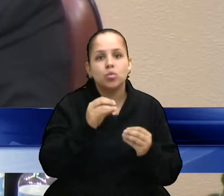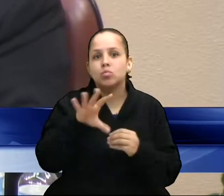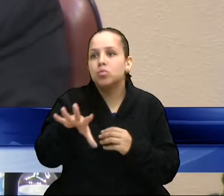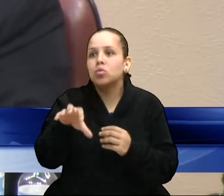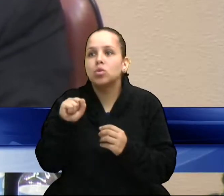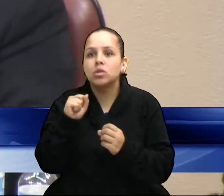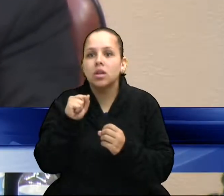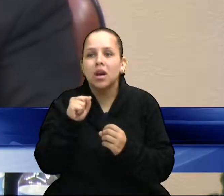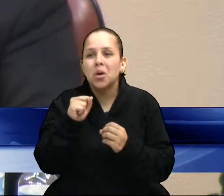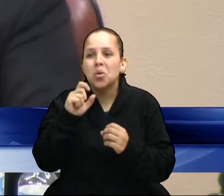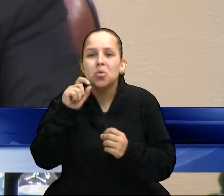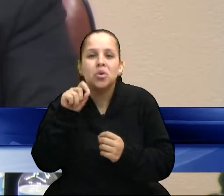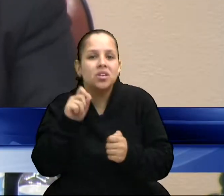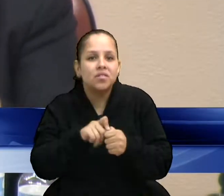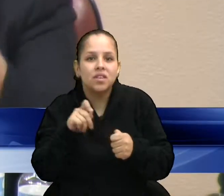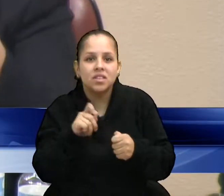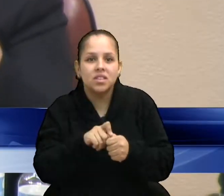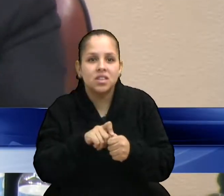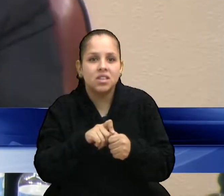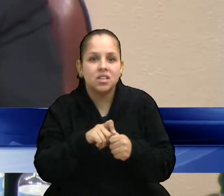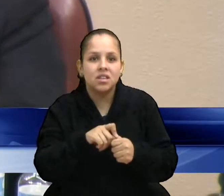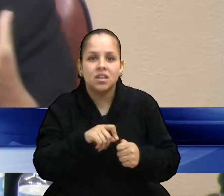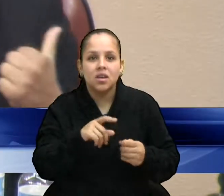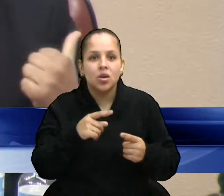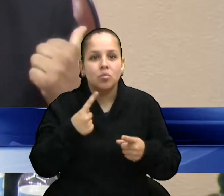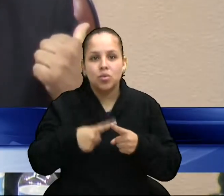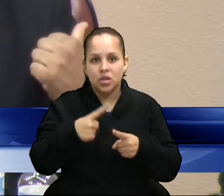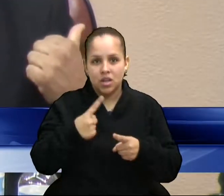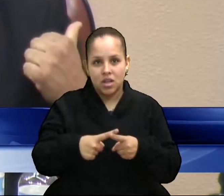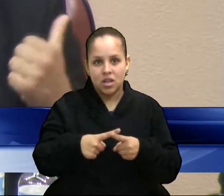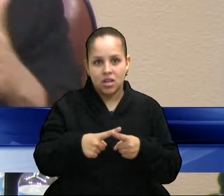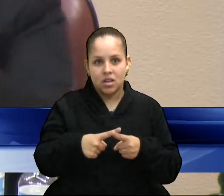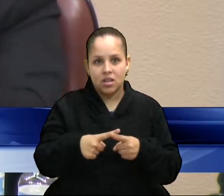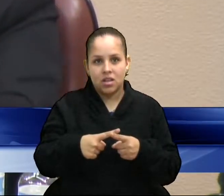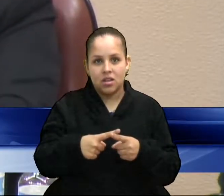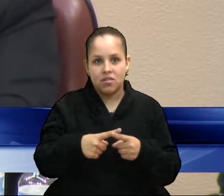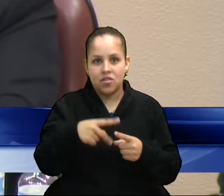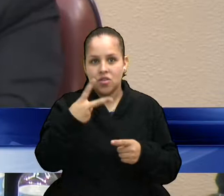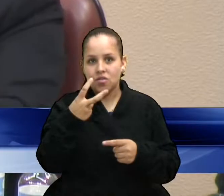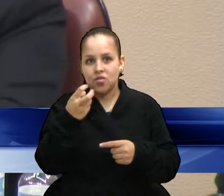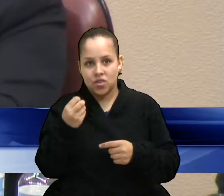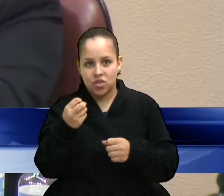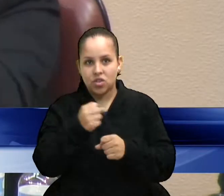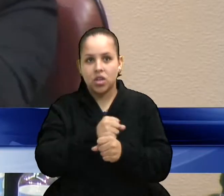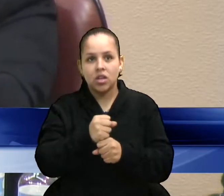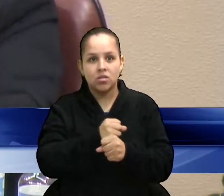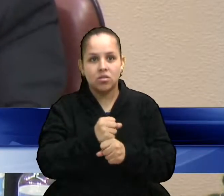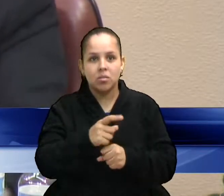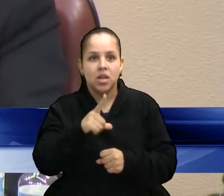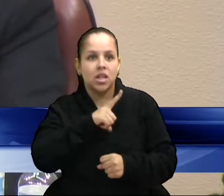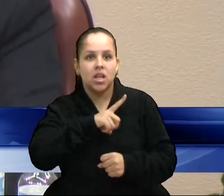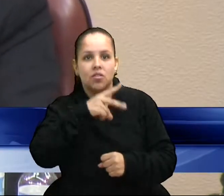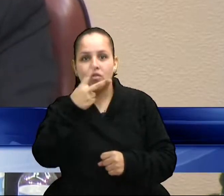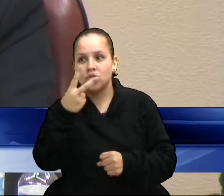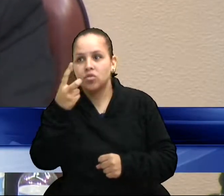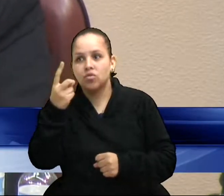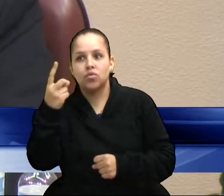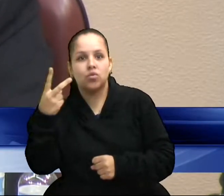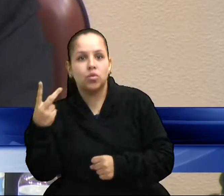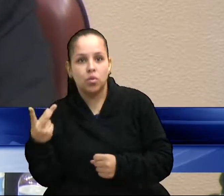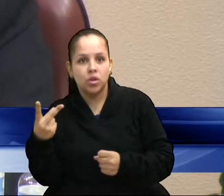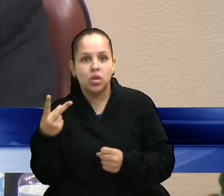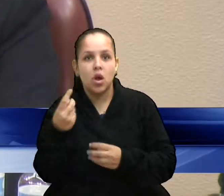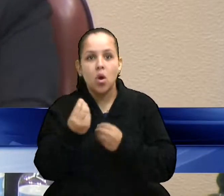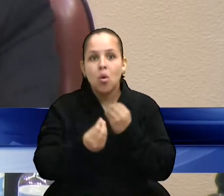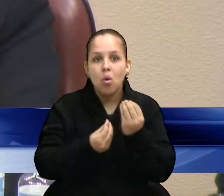que é feito? Se nós demoramos 20 anos para ter 22, que agora tem 21, né? Que tá em serviço,